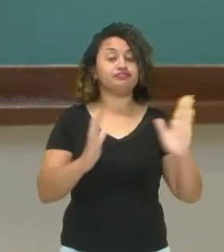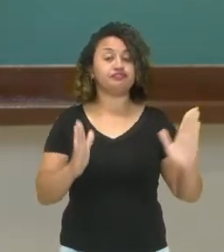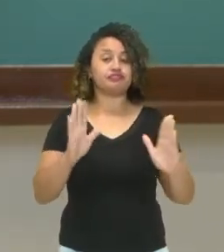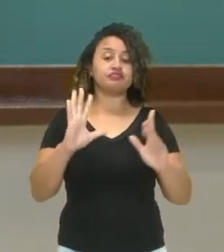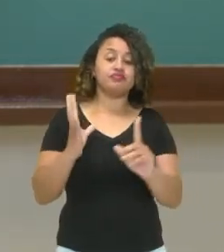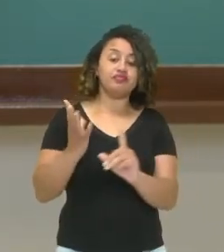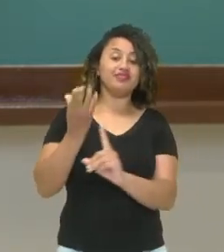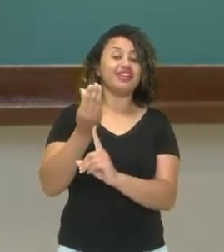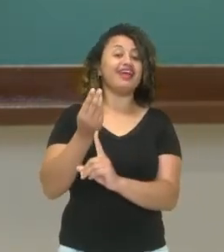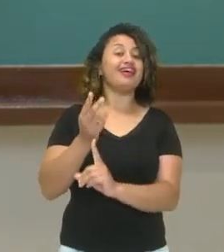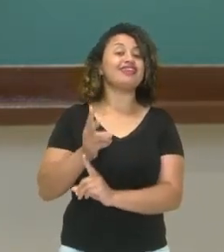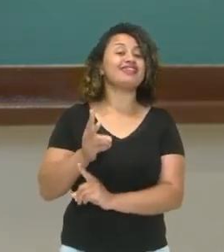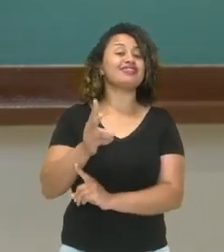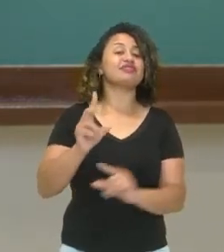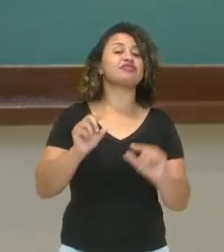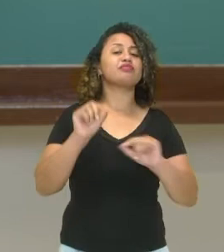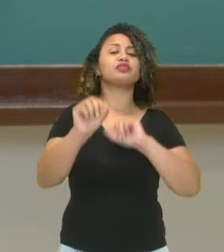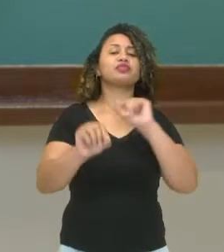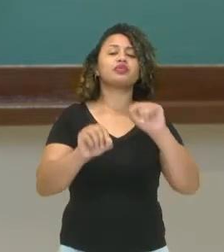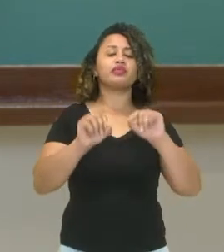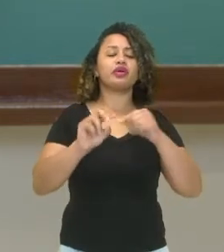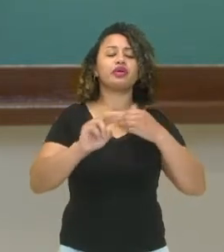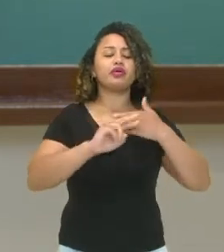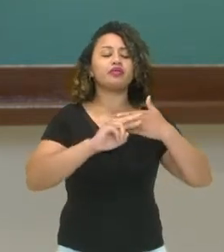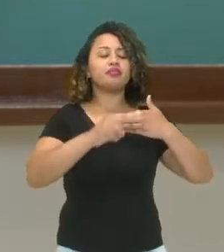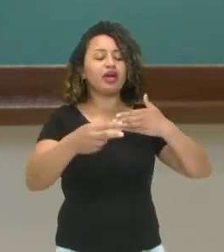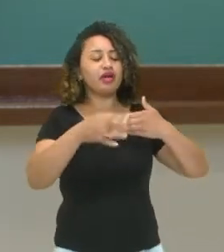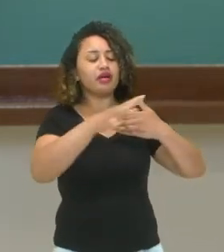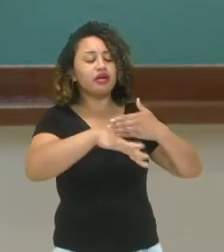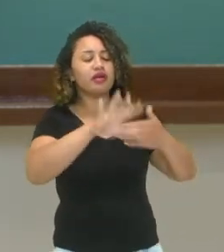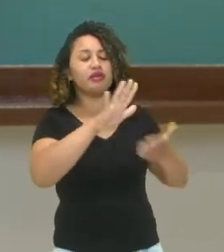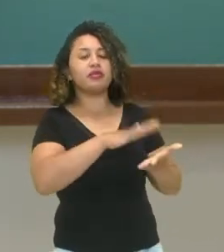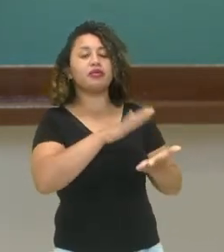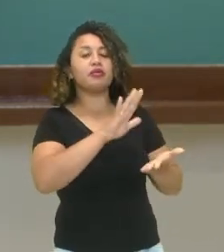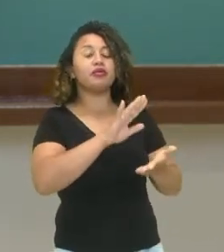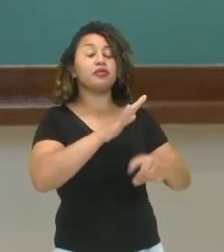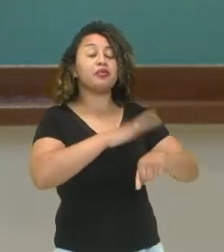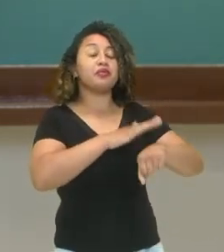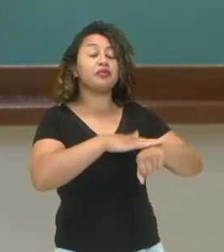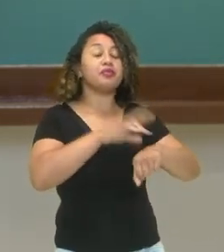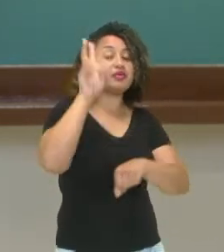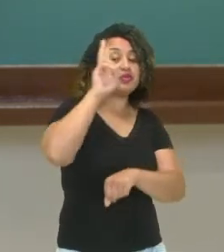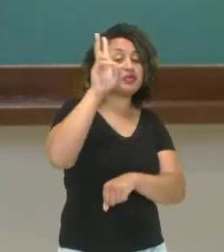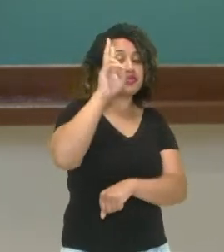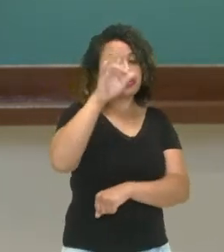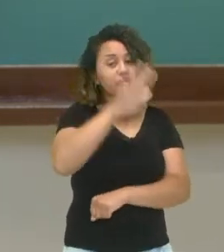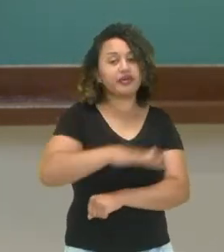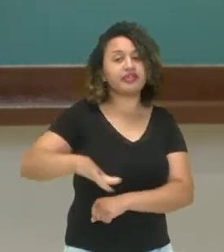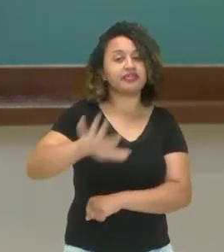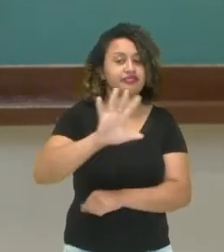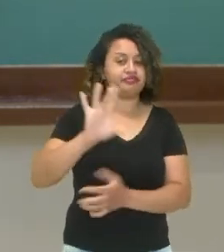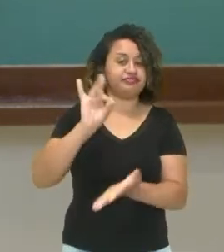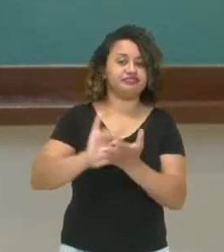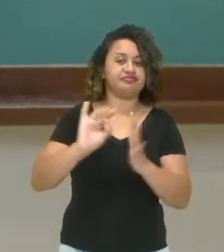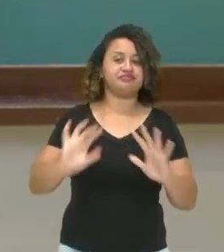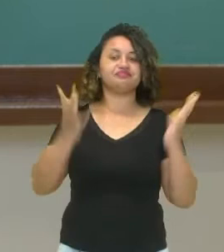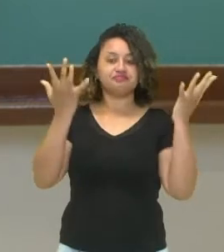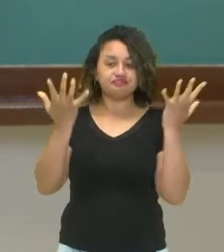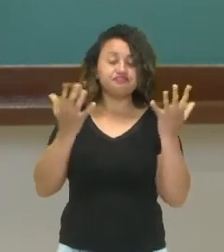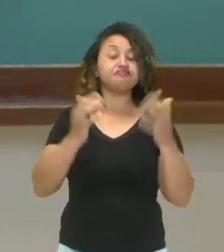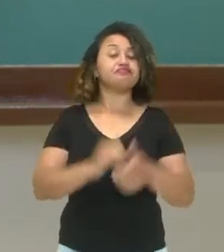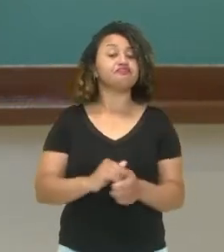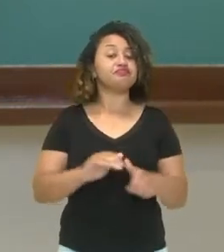ela sempre vai ser uma consequência do momento histórico em que ele vive. Tá? Tanto que quando a gente estuda